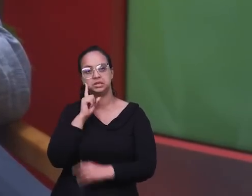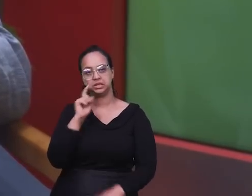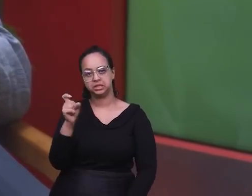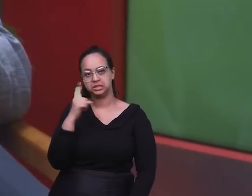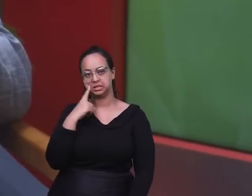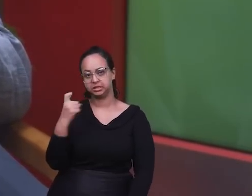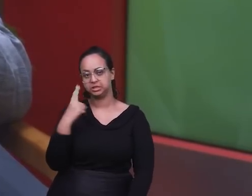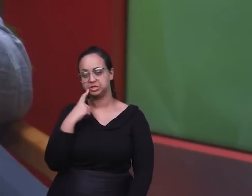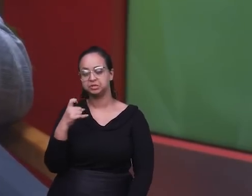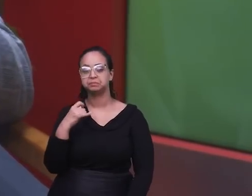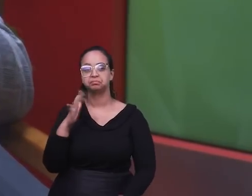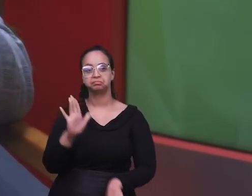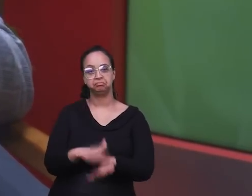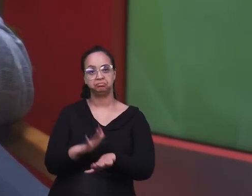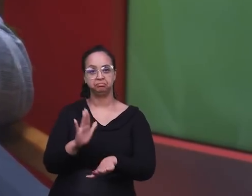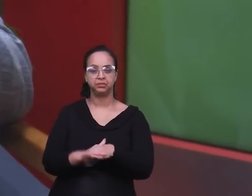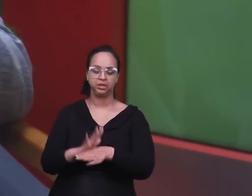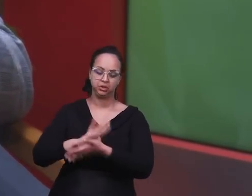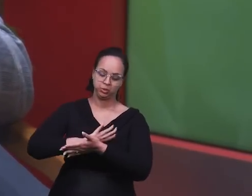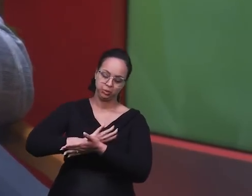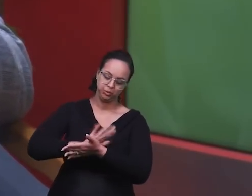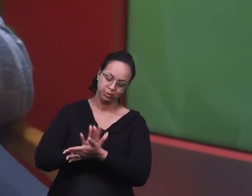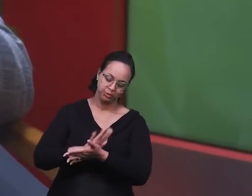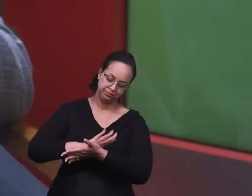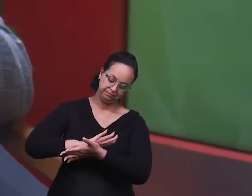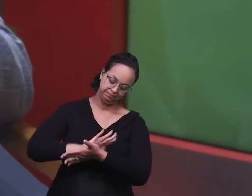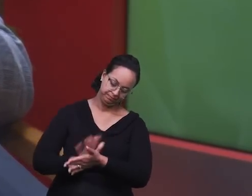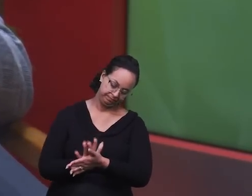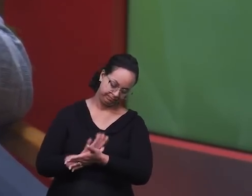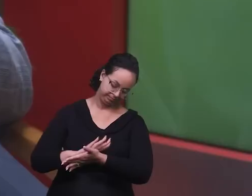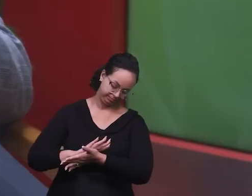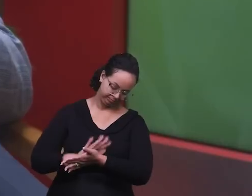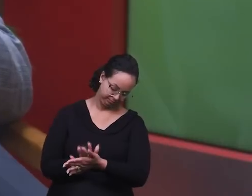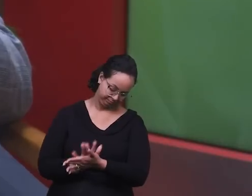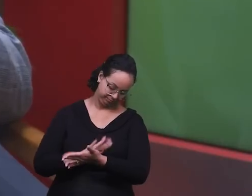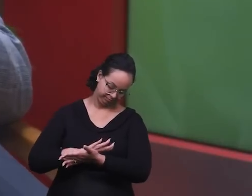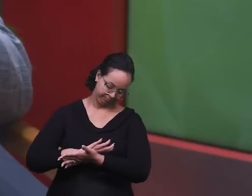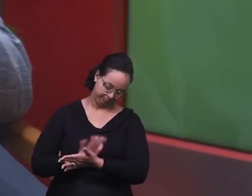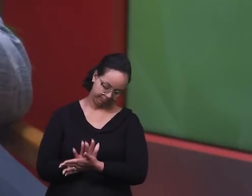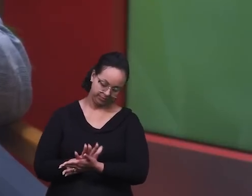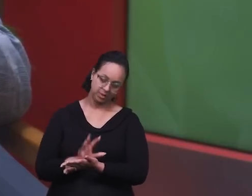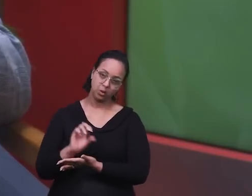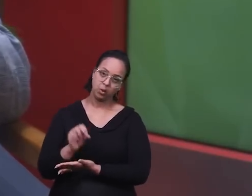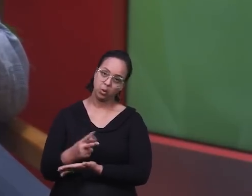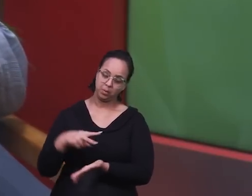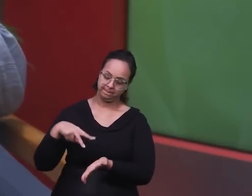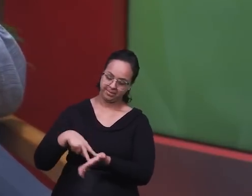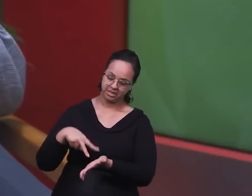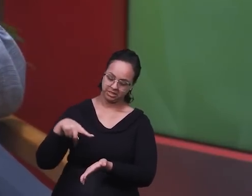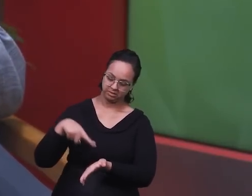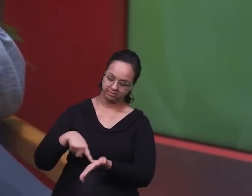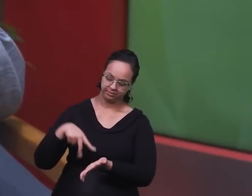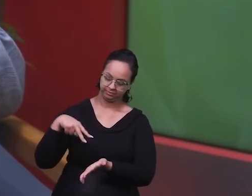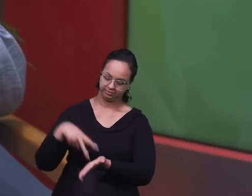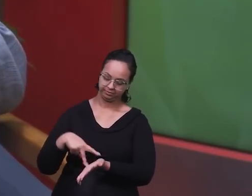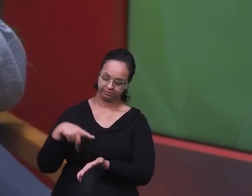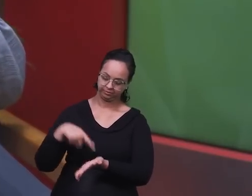interessante. Quanto mais ela é amassada, ou